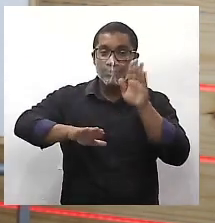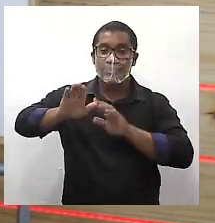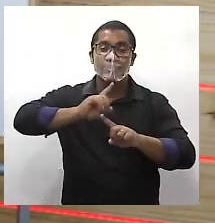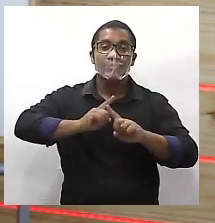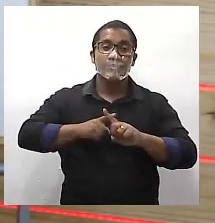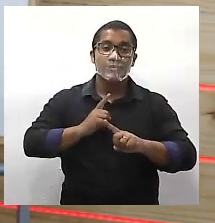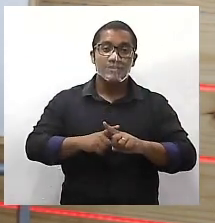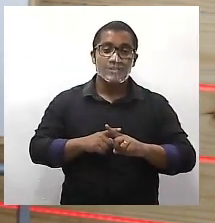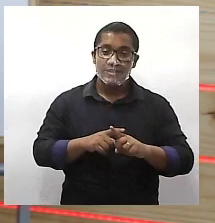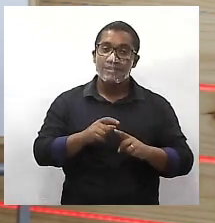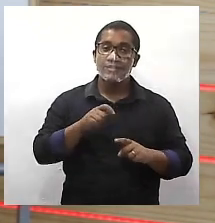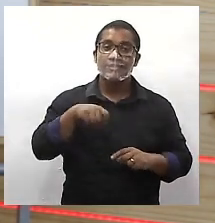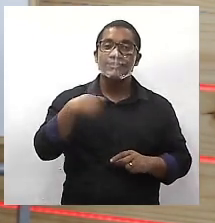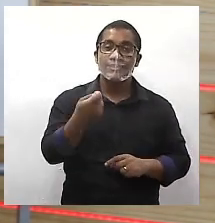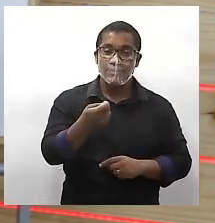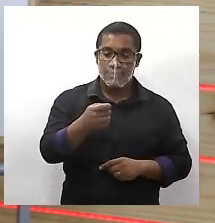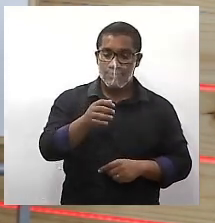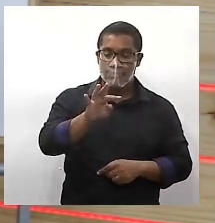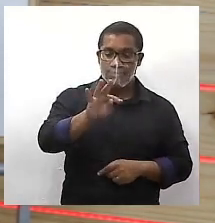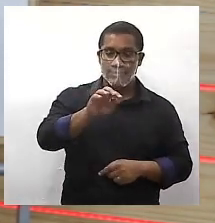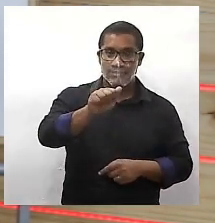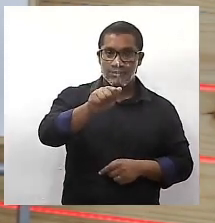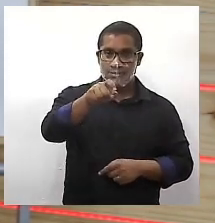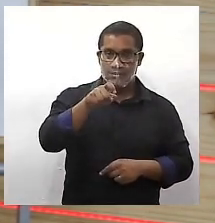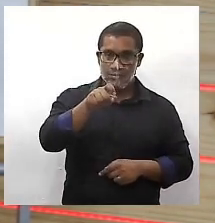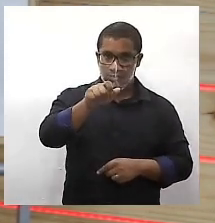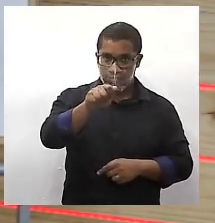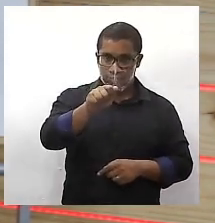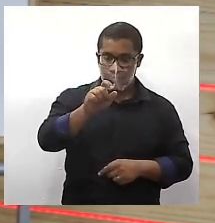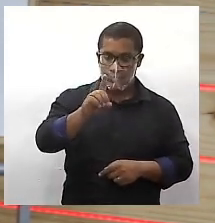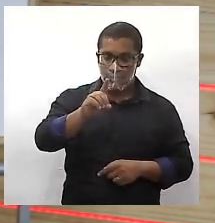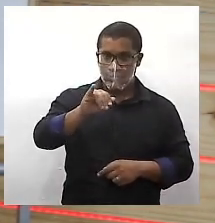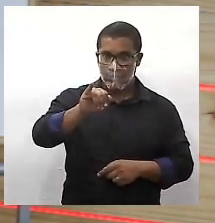isso aqui é chamada taxa de